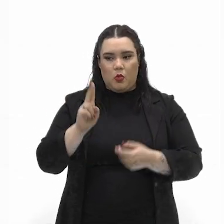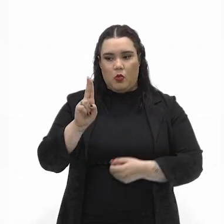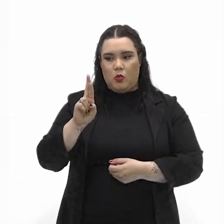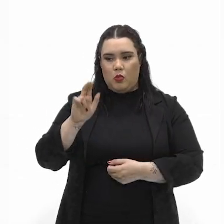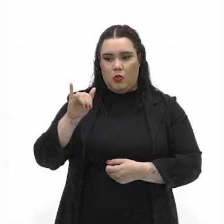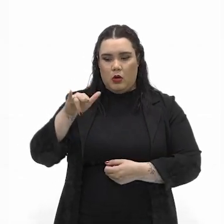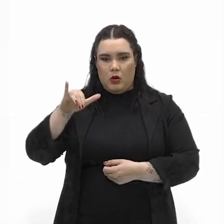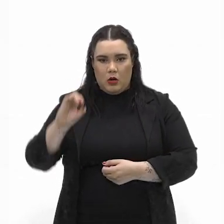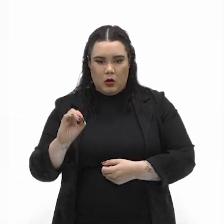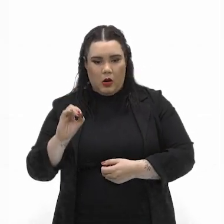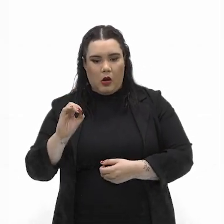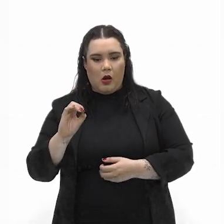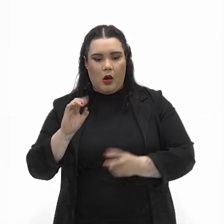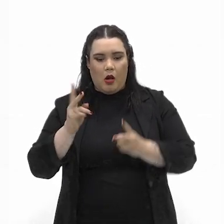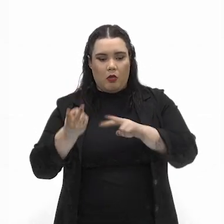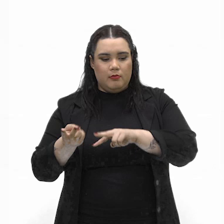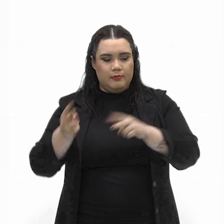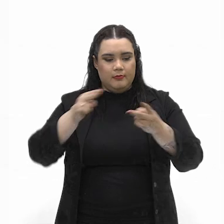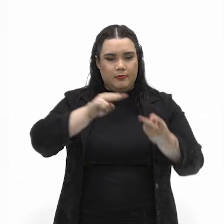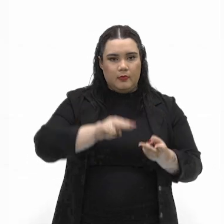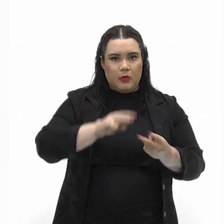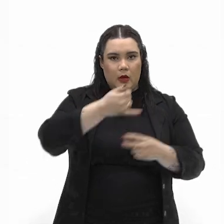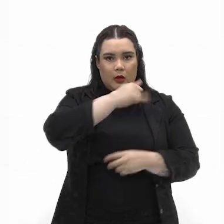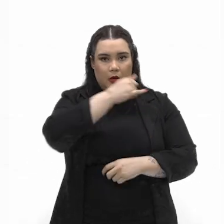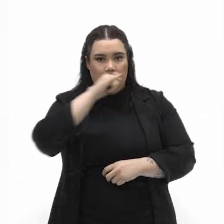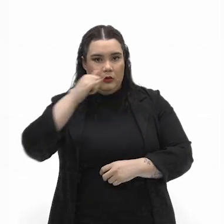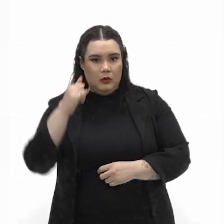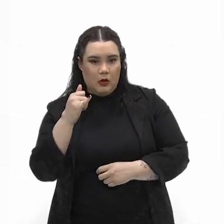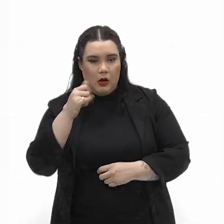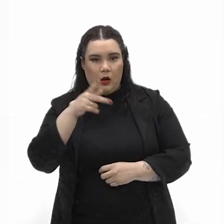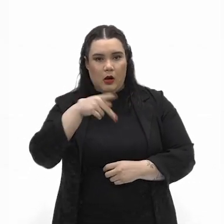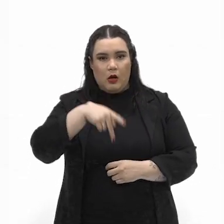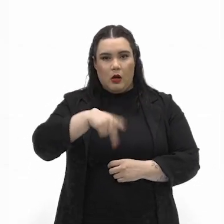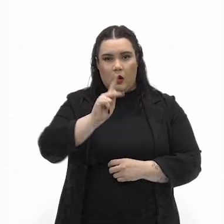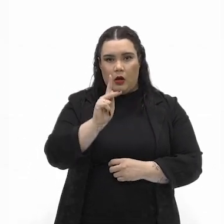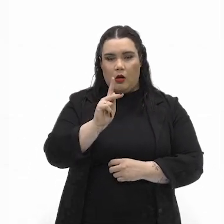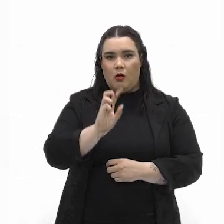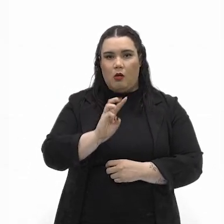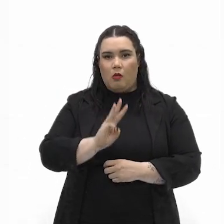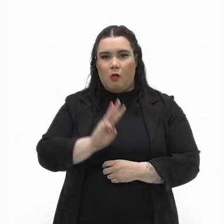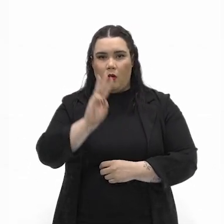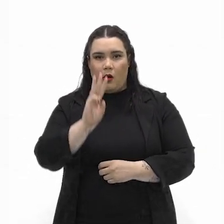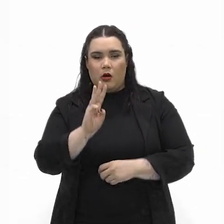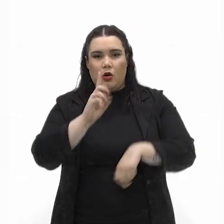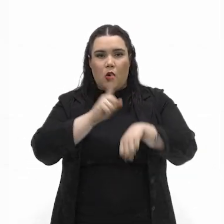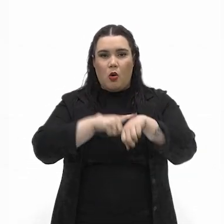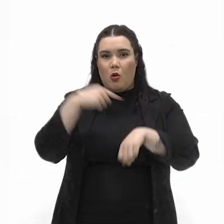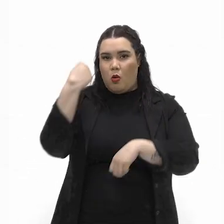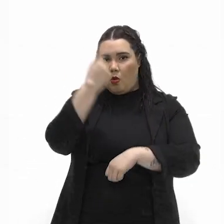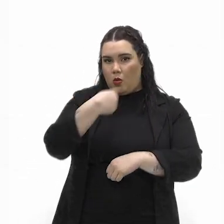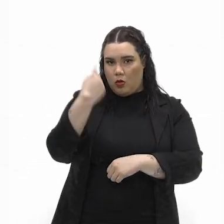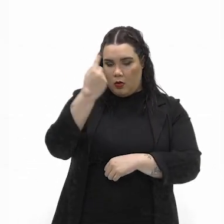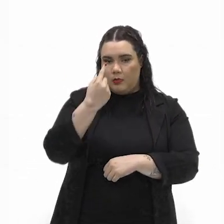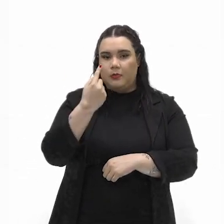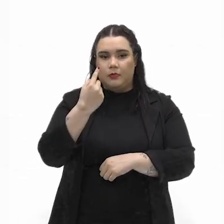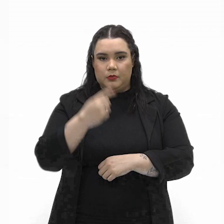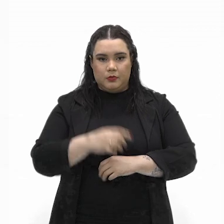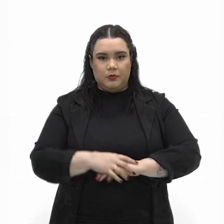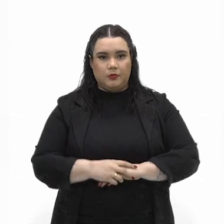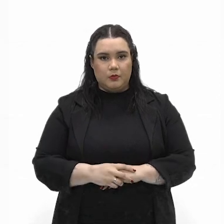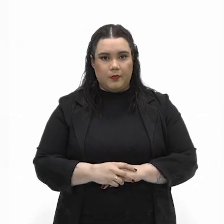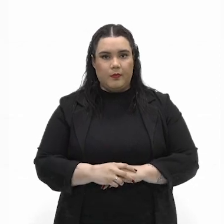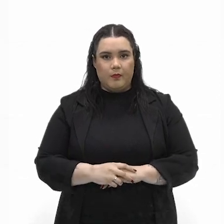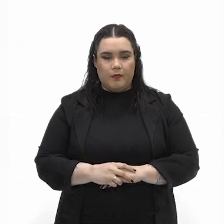energia de 50 kWh, tá, pessoal? Uma energia aí de 50 kWh,